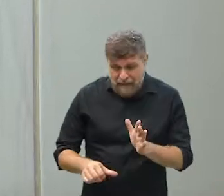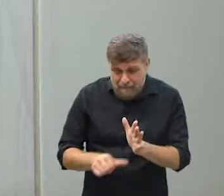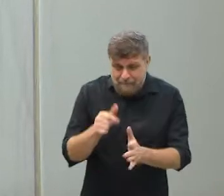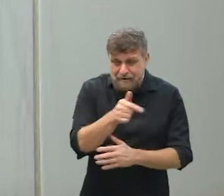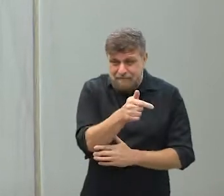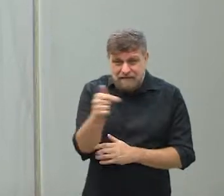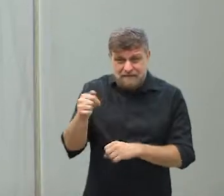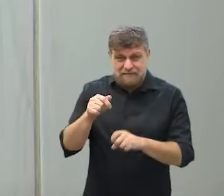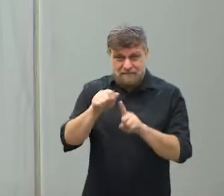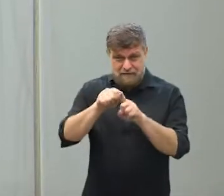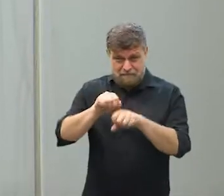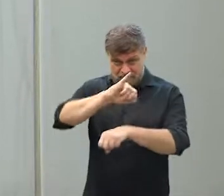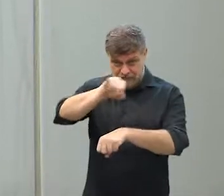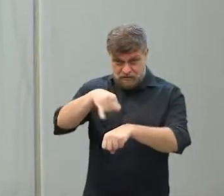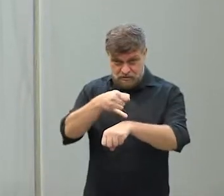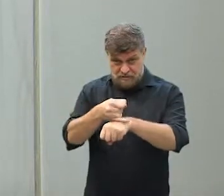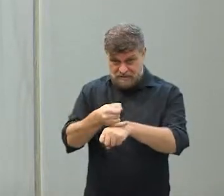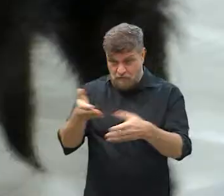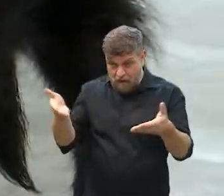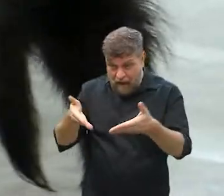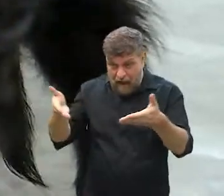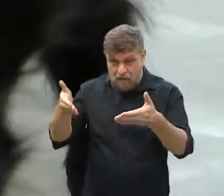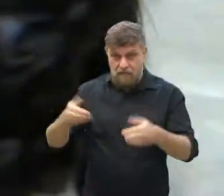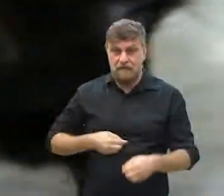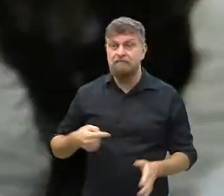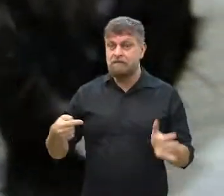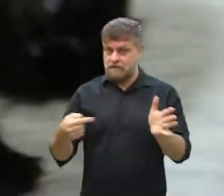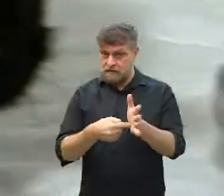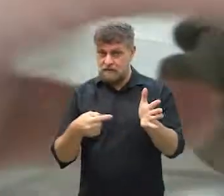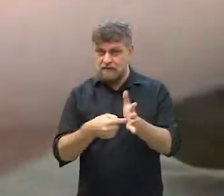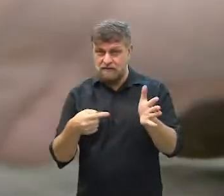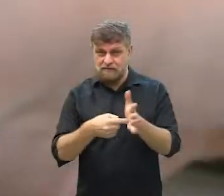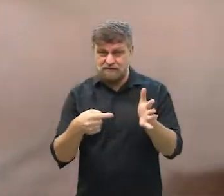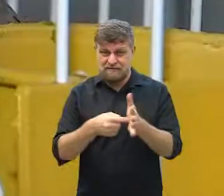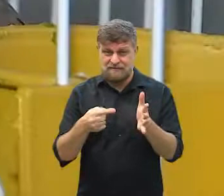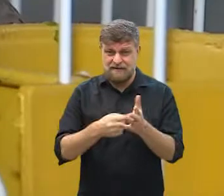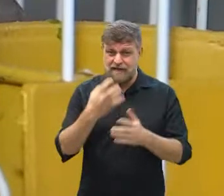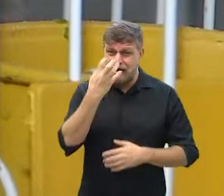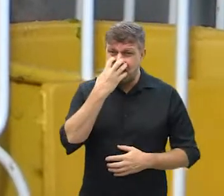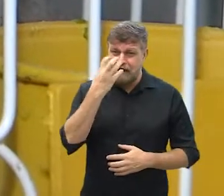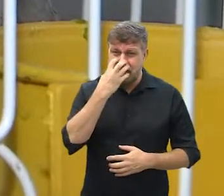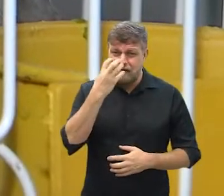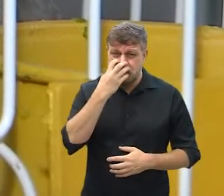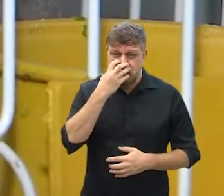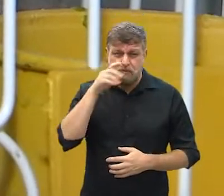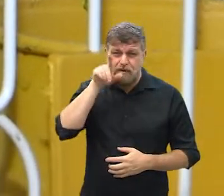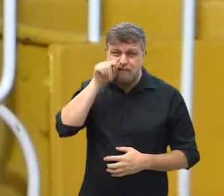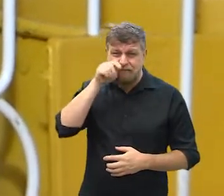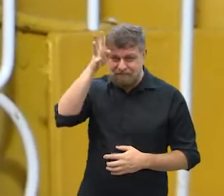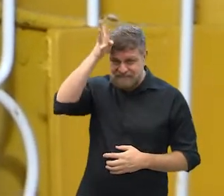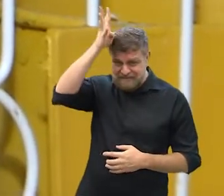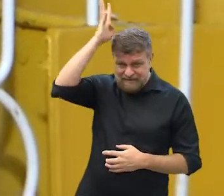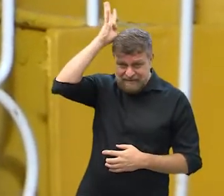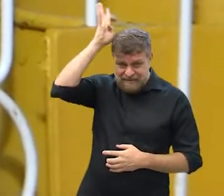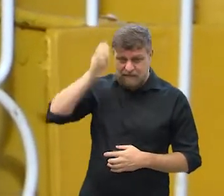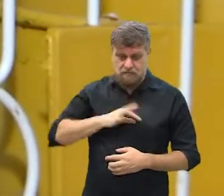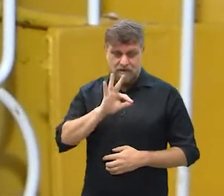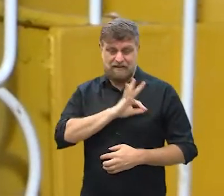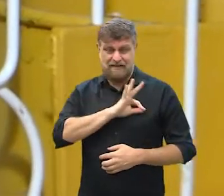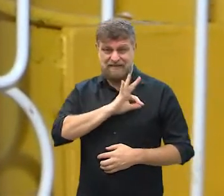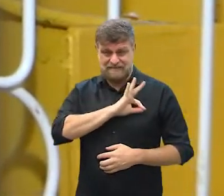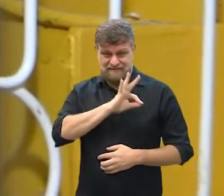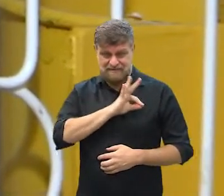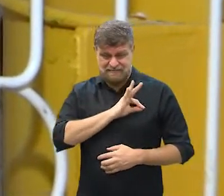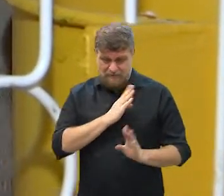E logo na primeira semana de janeiro deste ano após uma denúncia cães e aves foram encontrados pela